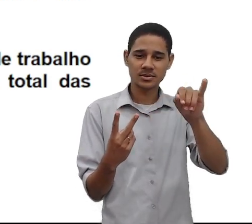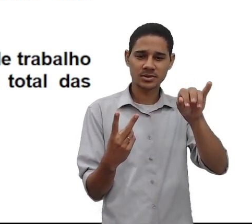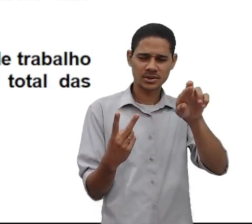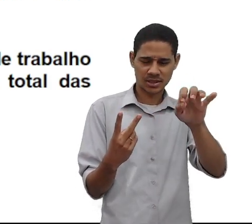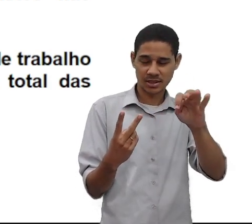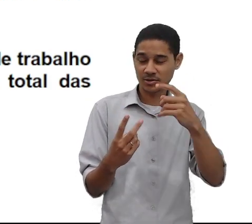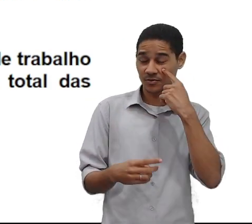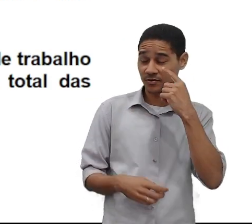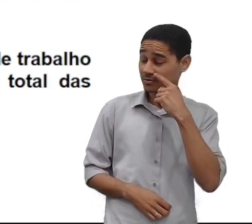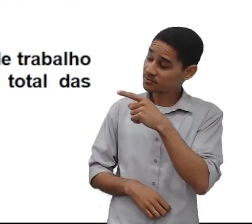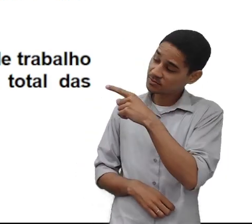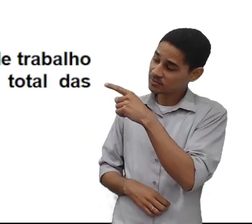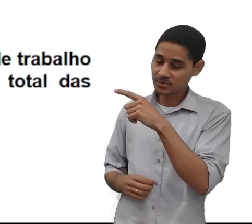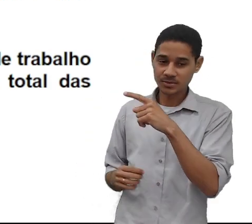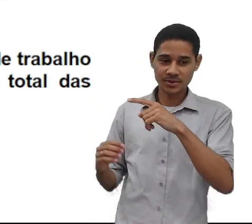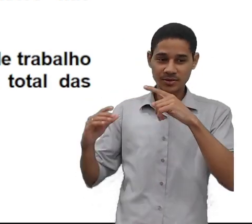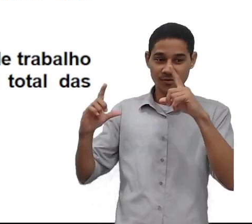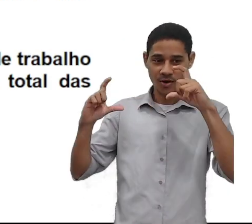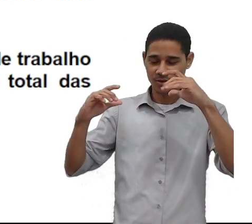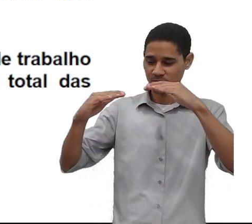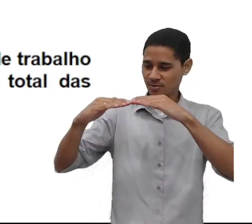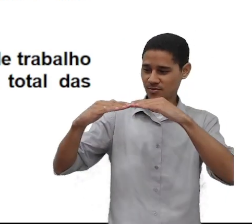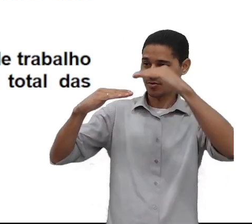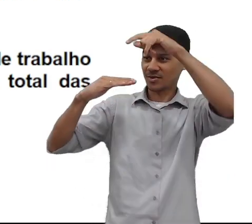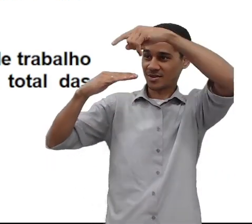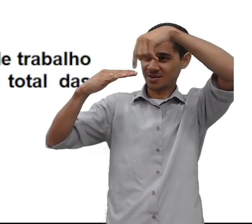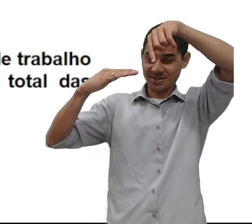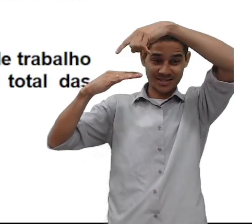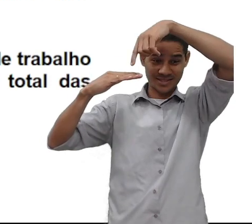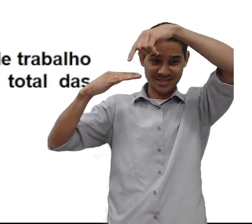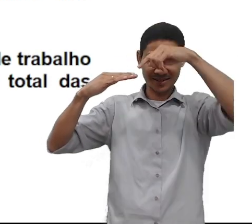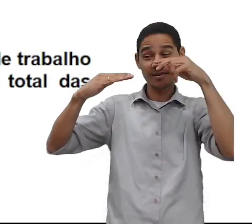visível do iceberg representa os custos